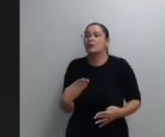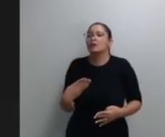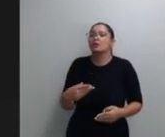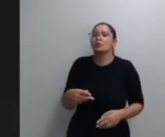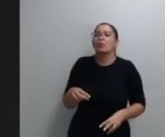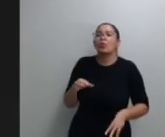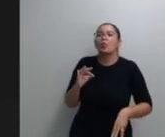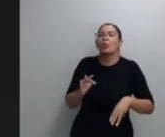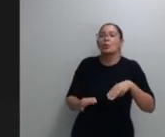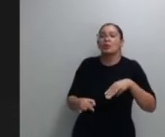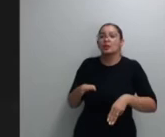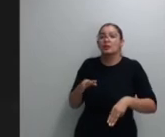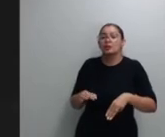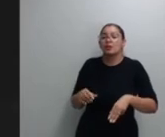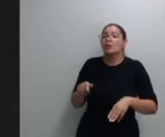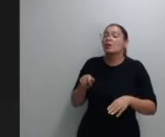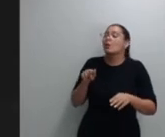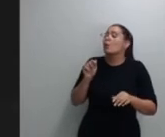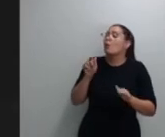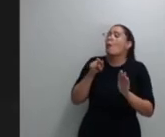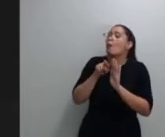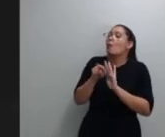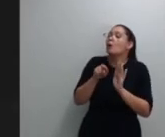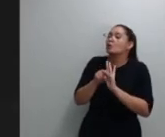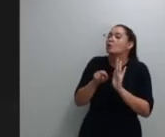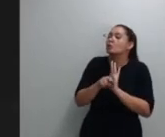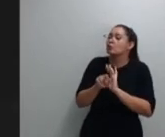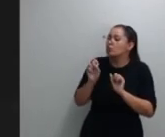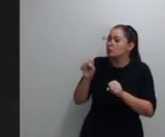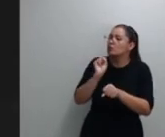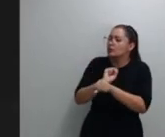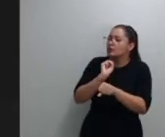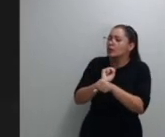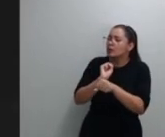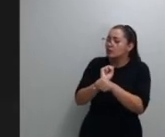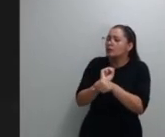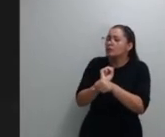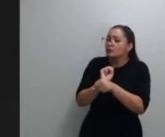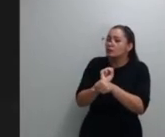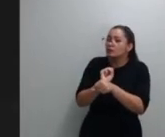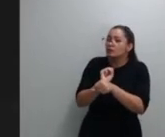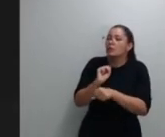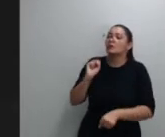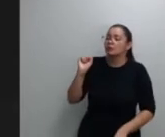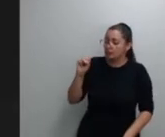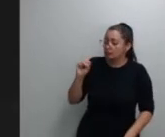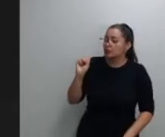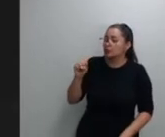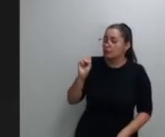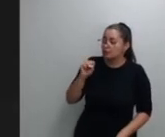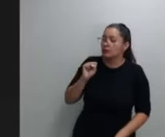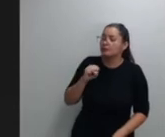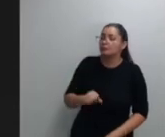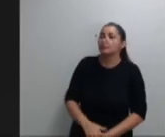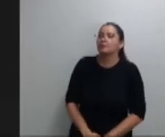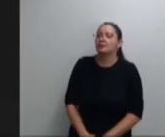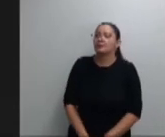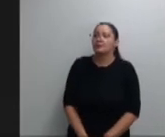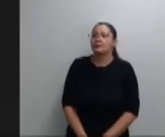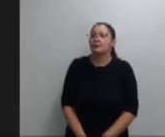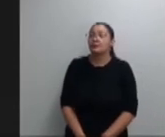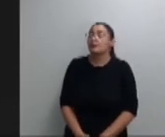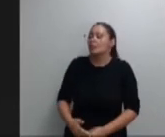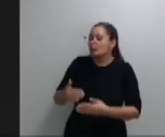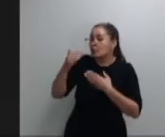ao Maia eu indago as minhas colegas todos aguardam não é isso? como é que eu voto aqui para cima? aguardam os demais eu